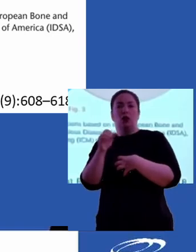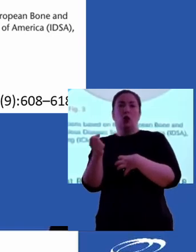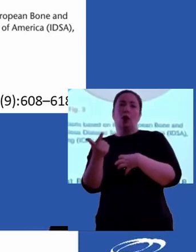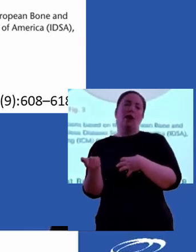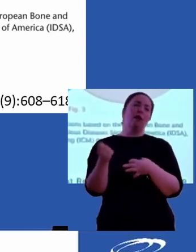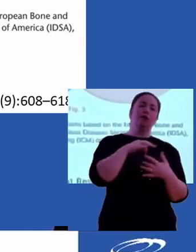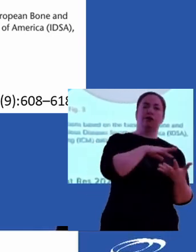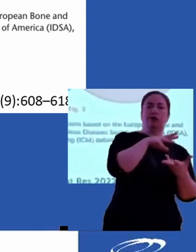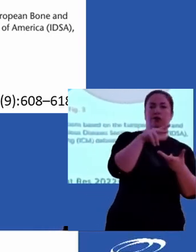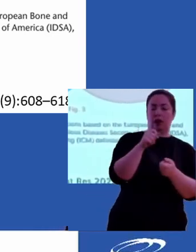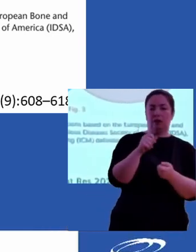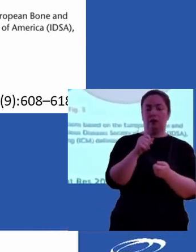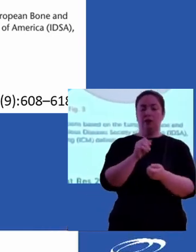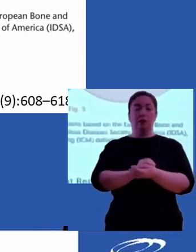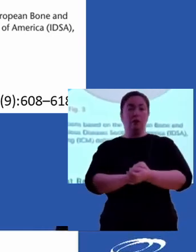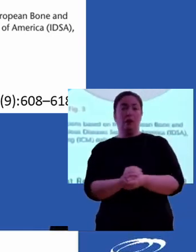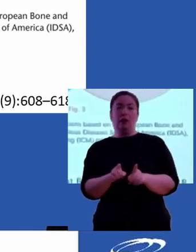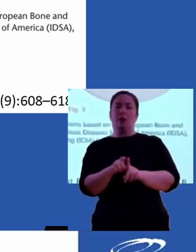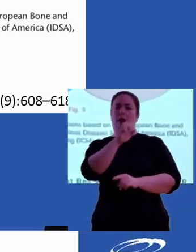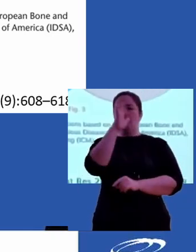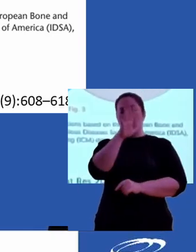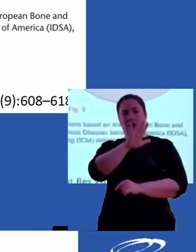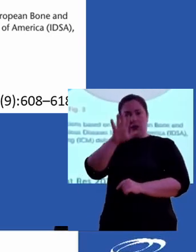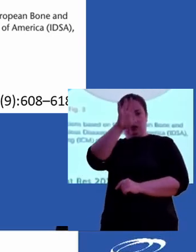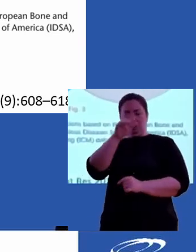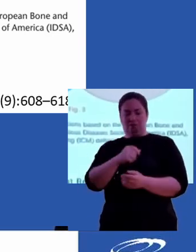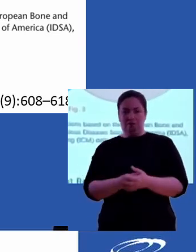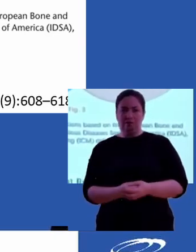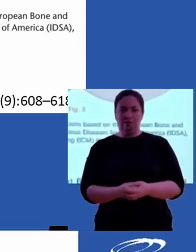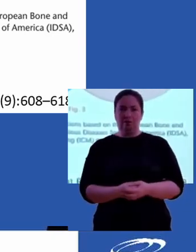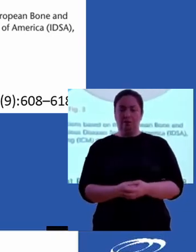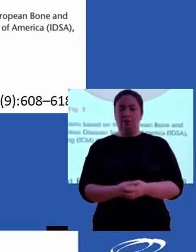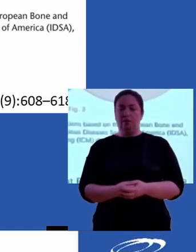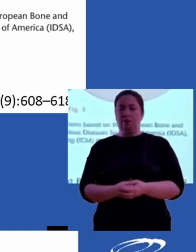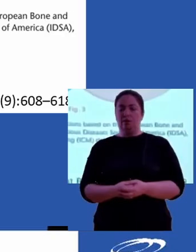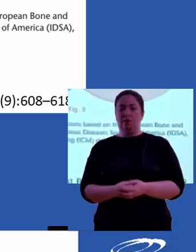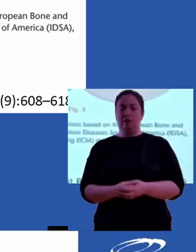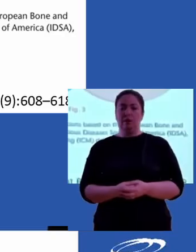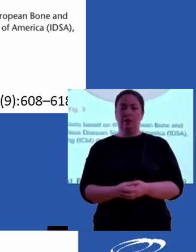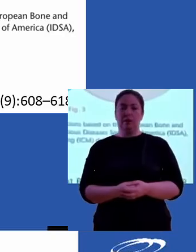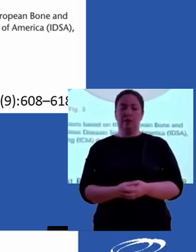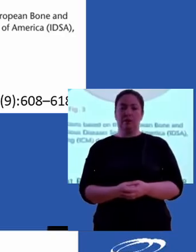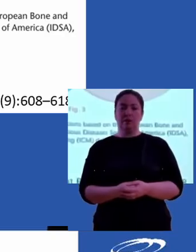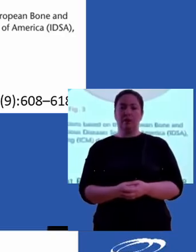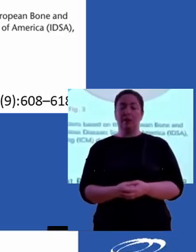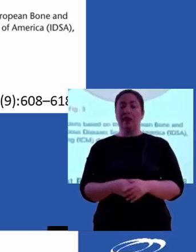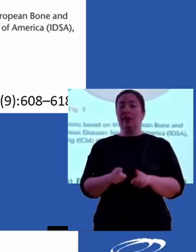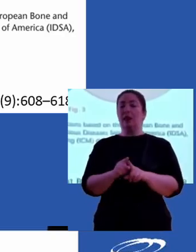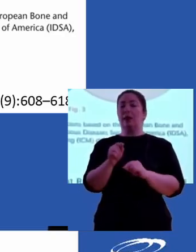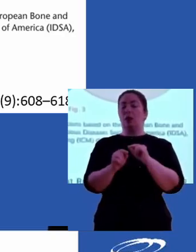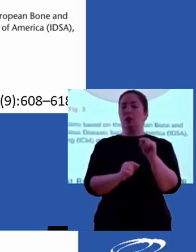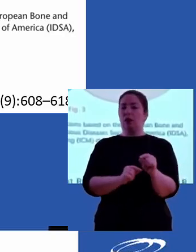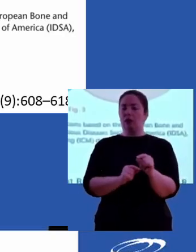já intuía pelo fato de ter mais critérios confirmatórios do que o consenso. Né? Ele também gera uma